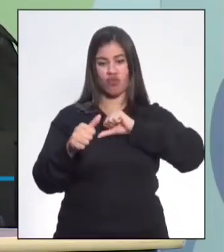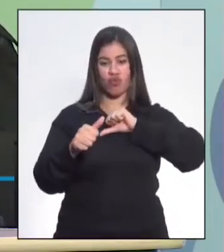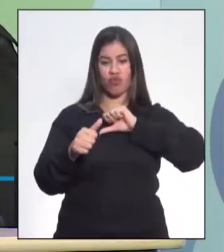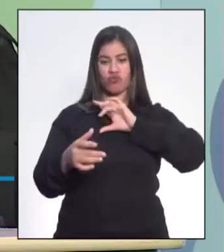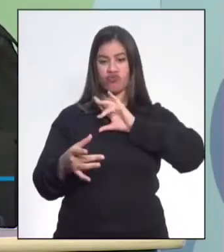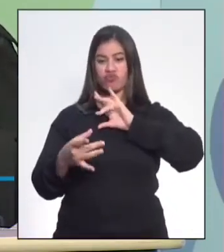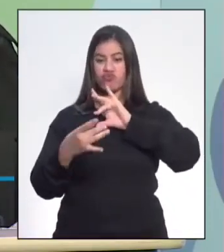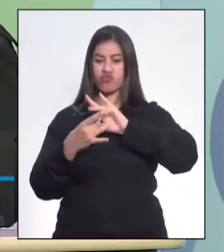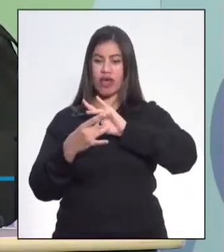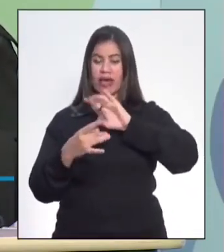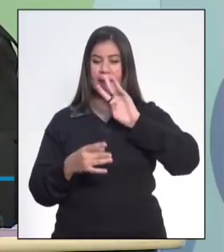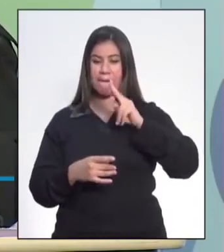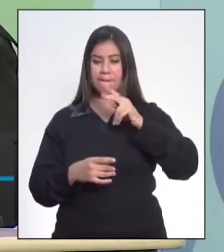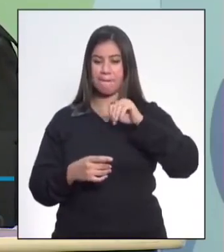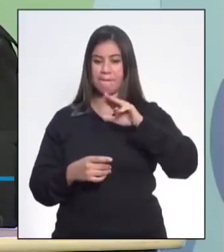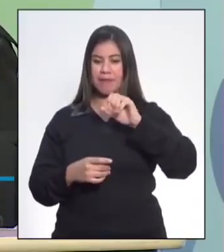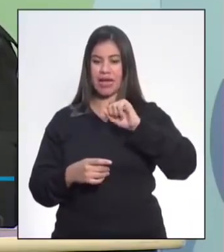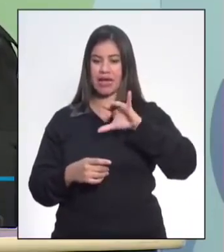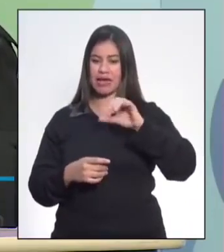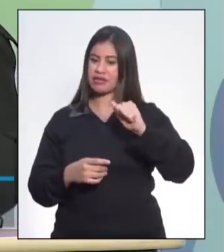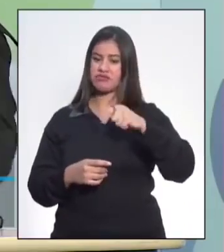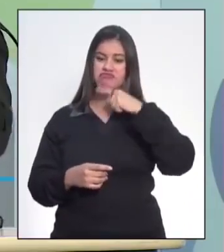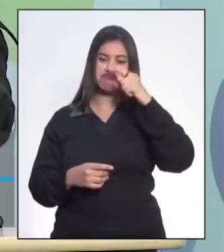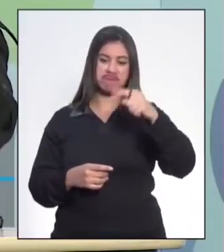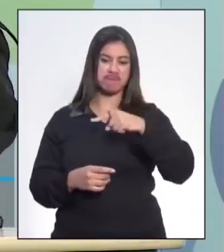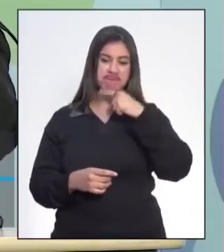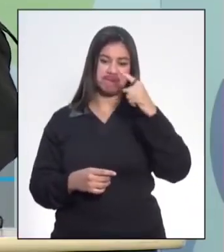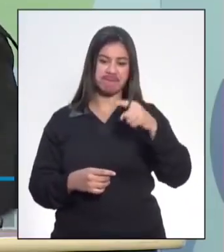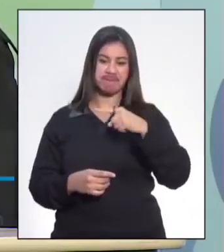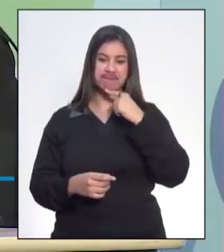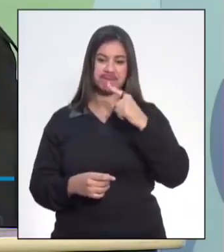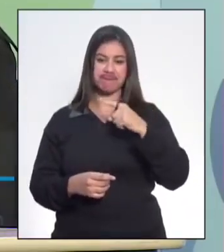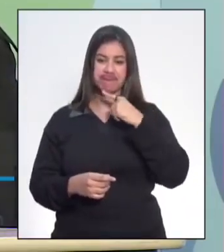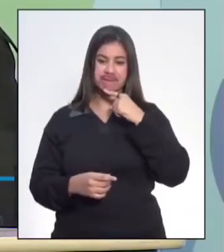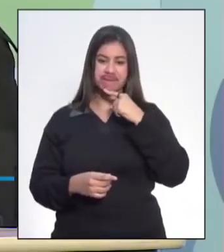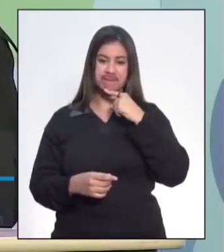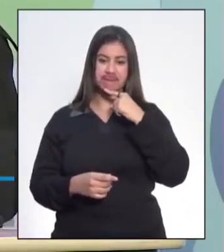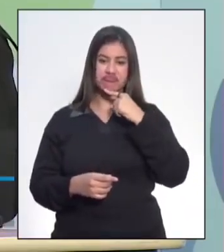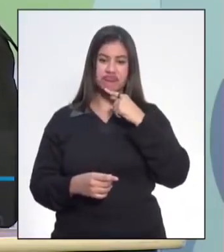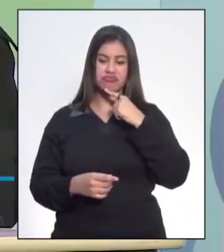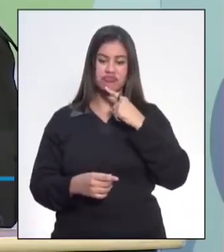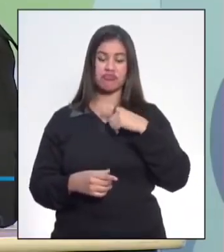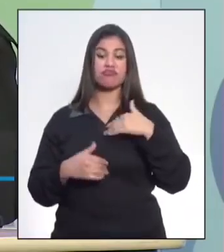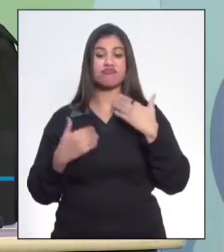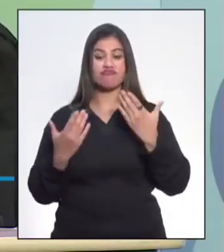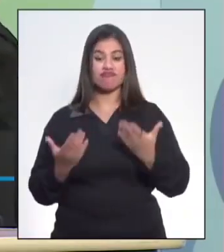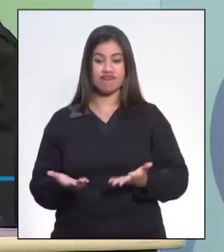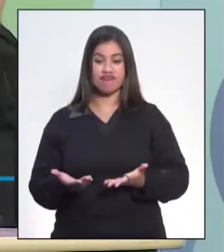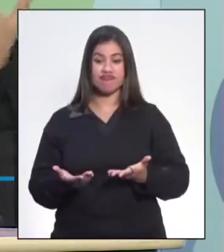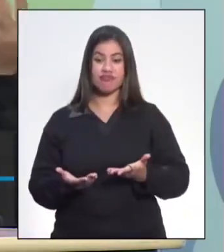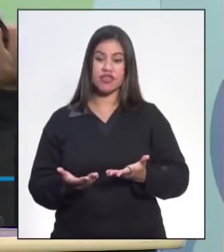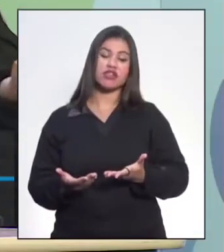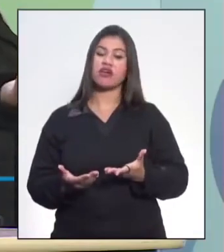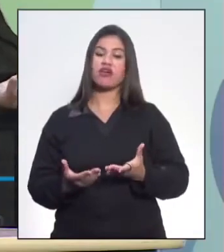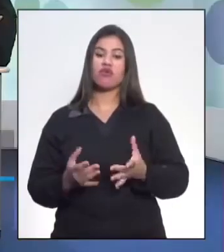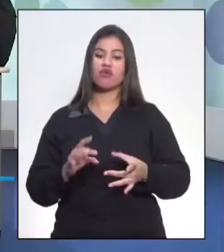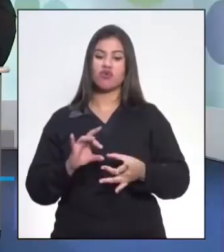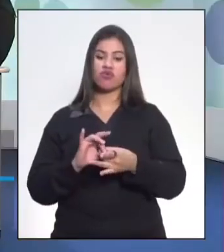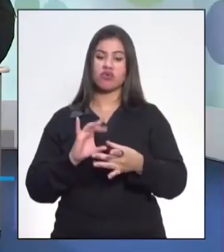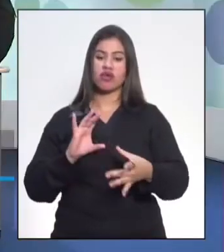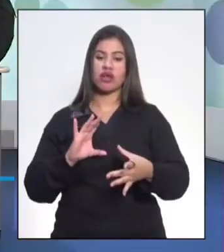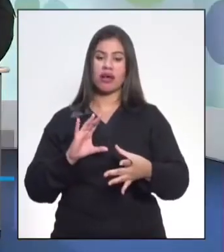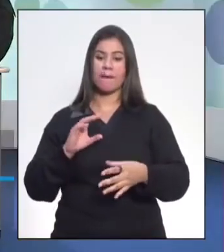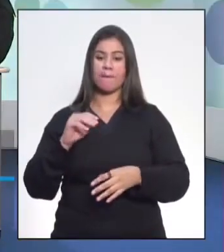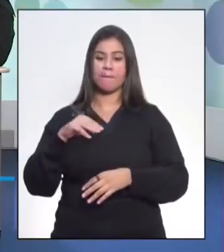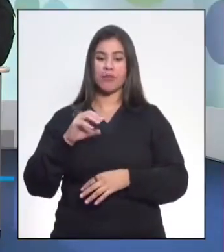ligar à hemácia, porque aquela hemácia não consegue mais absorvê-lo, mesmo que ele esteja entrando no meu organismo. Então, a liberação também de monóxido de